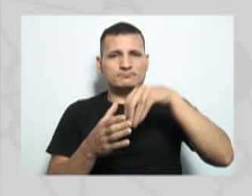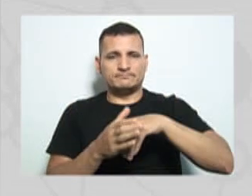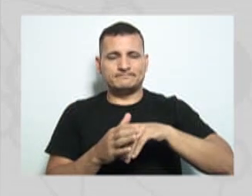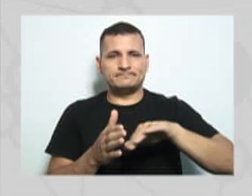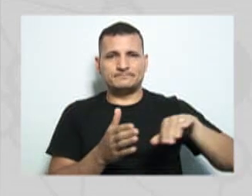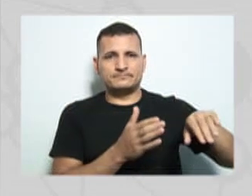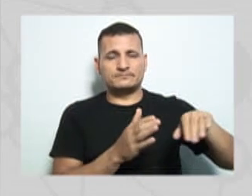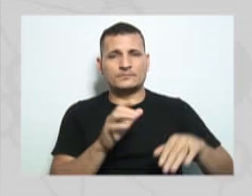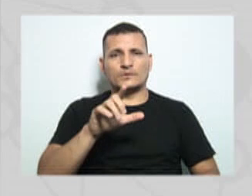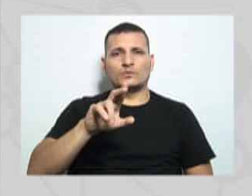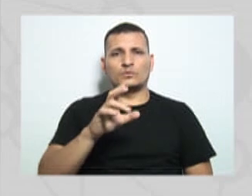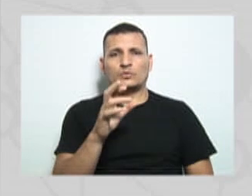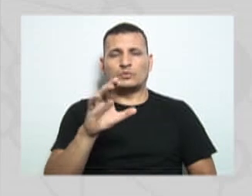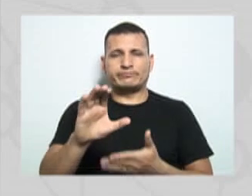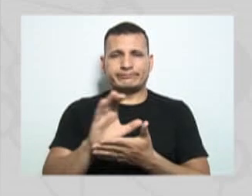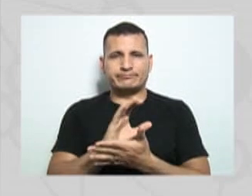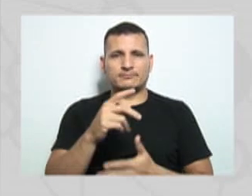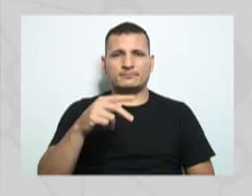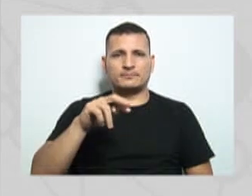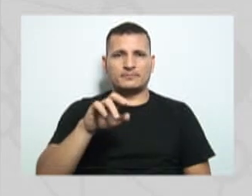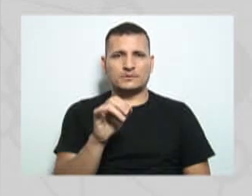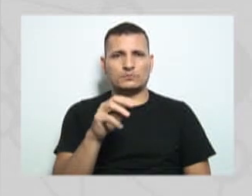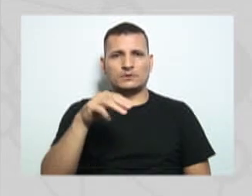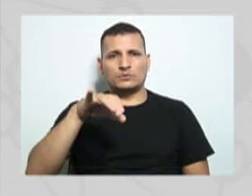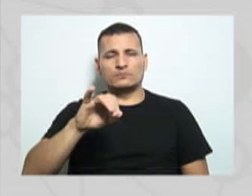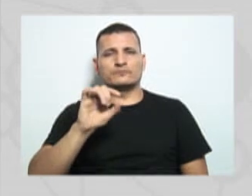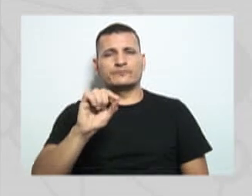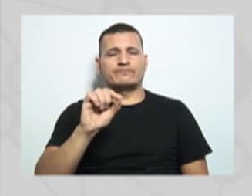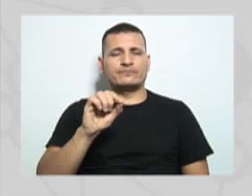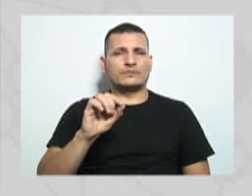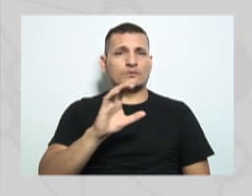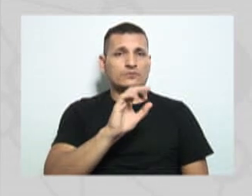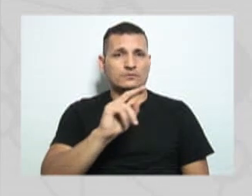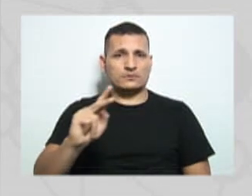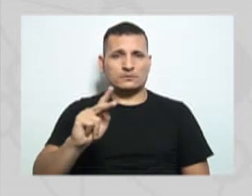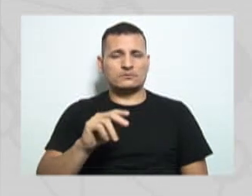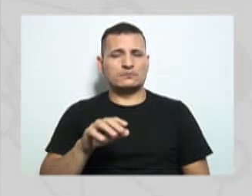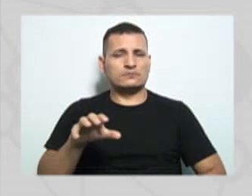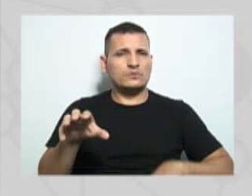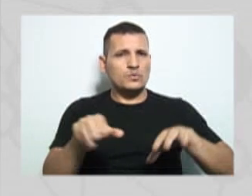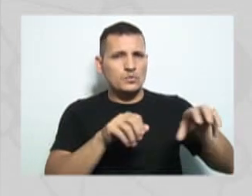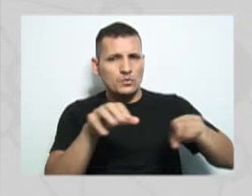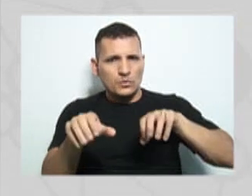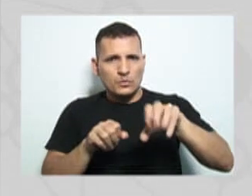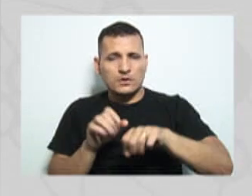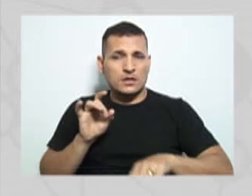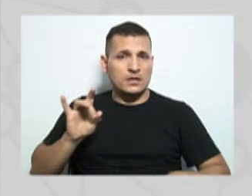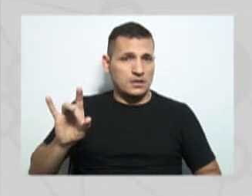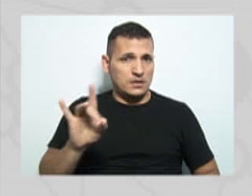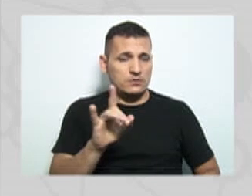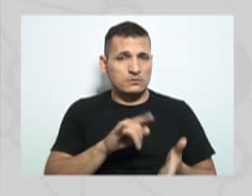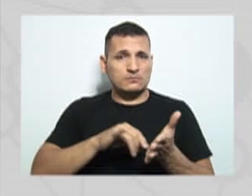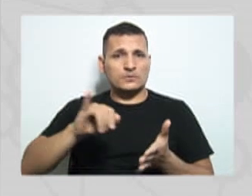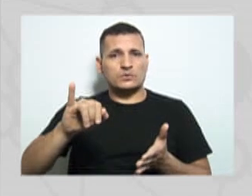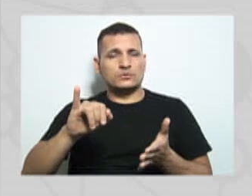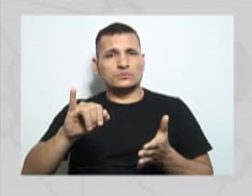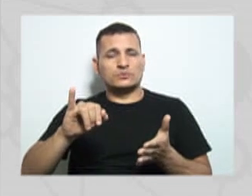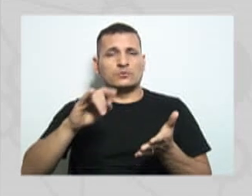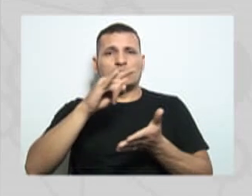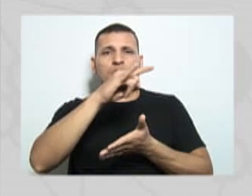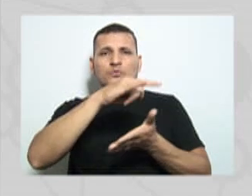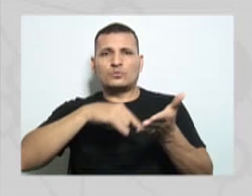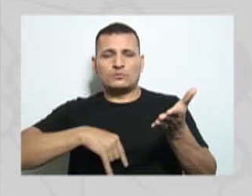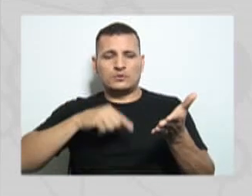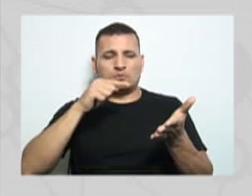lucro presumido, nós temos o quê? A cooperativa deve recolher cada imposto, ou seja, será individual, em um documento com código de